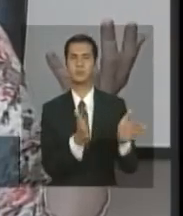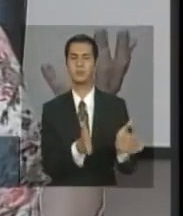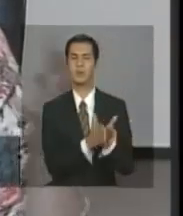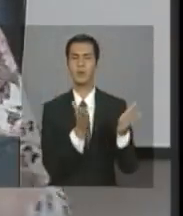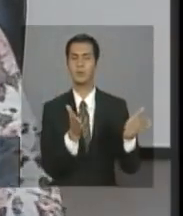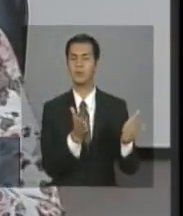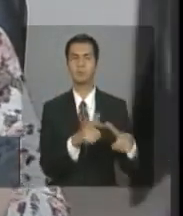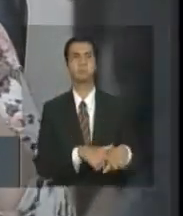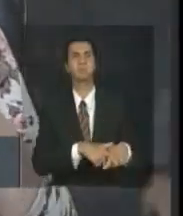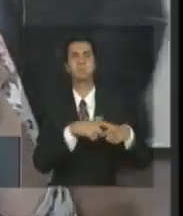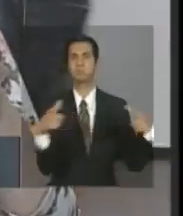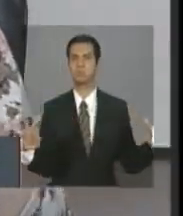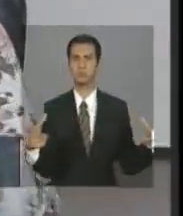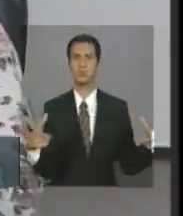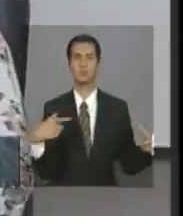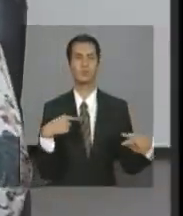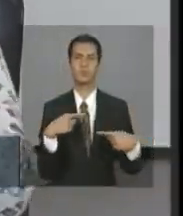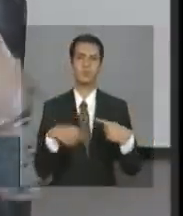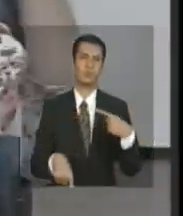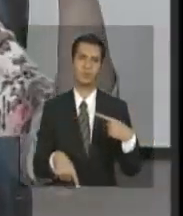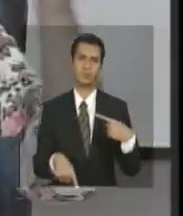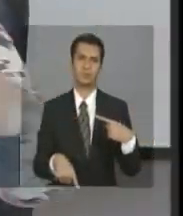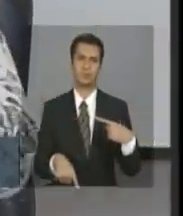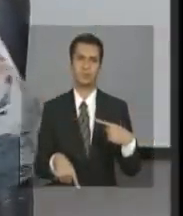um contrassenso. Não pode usar